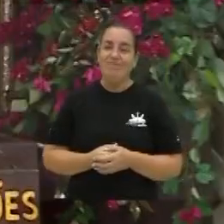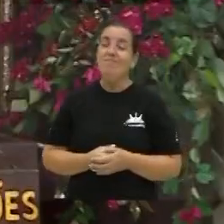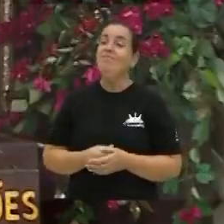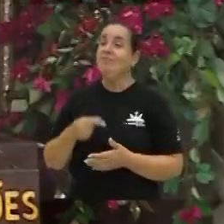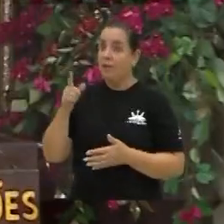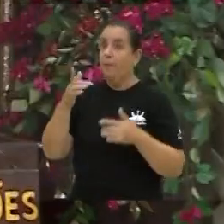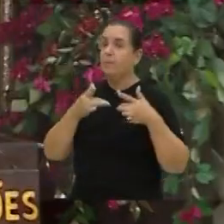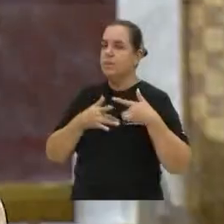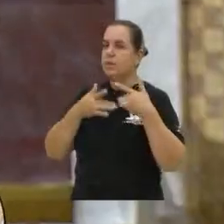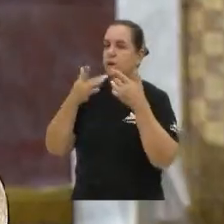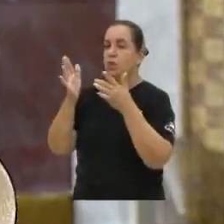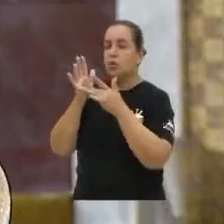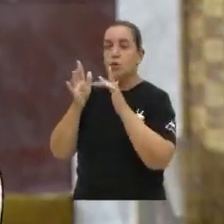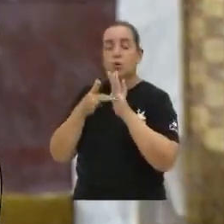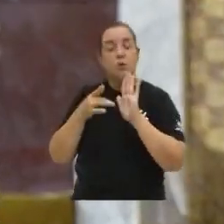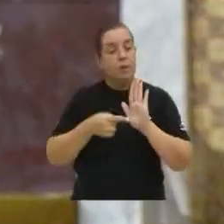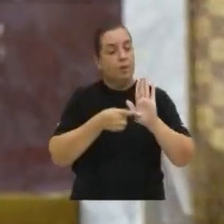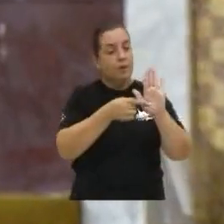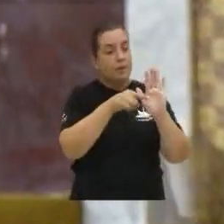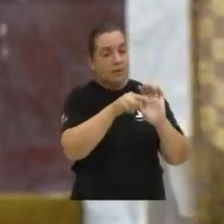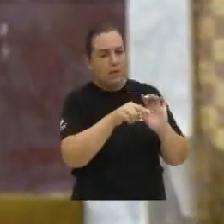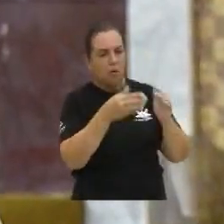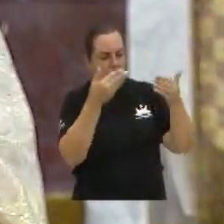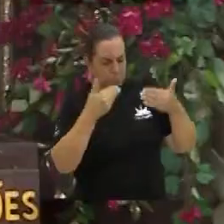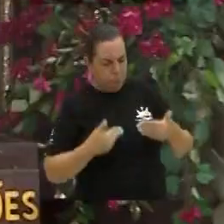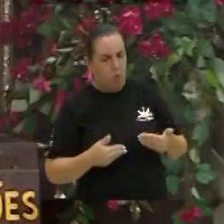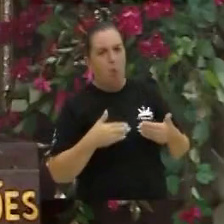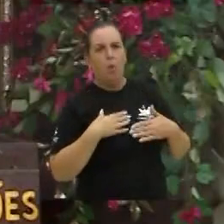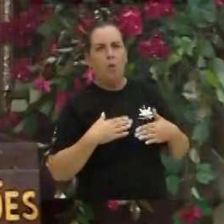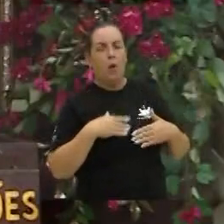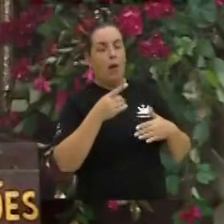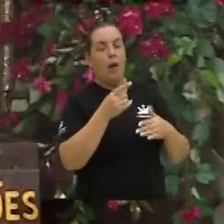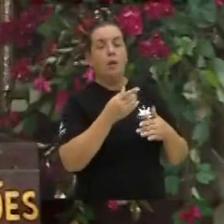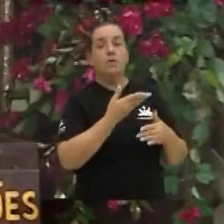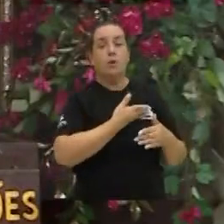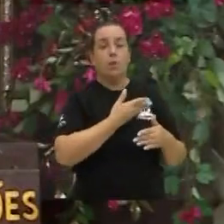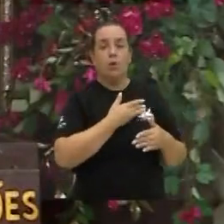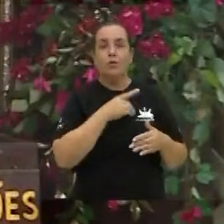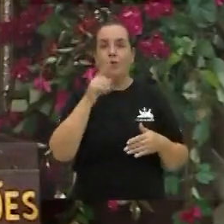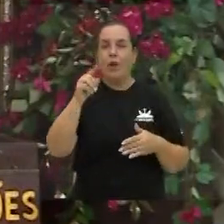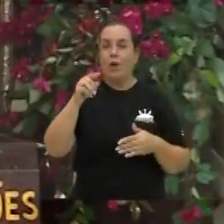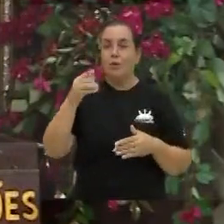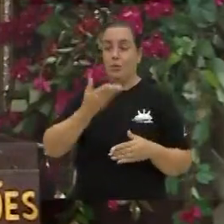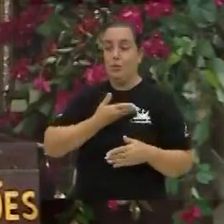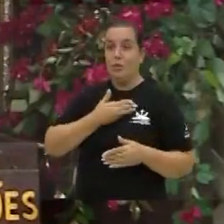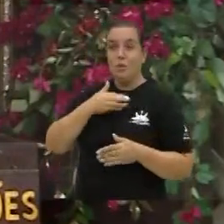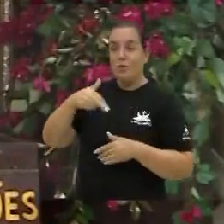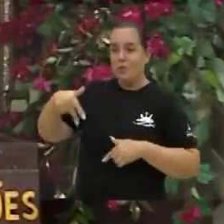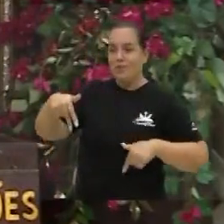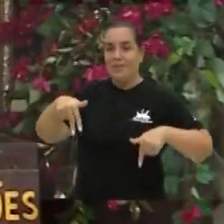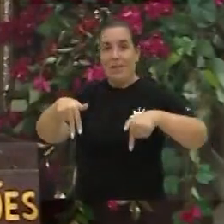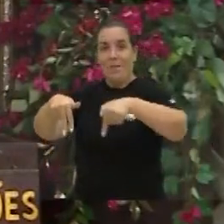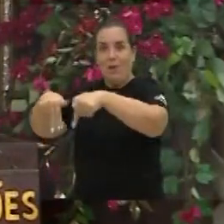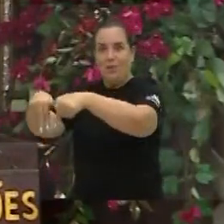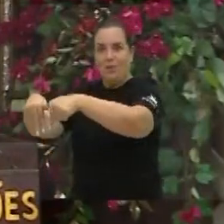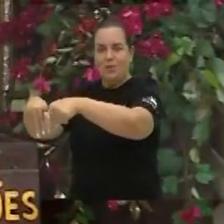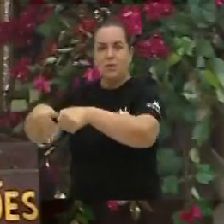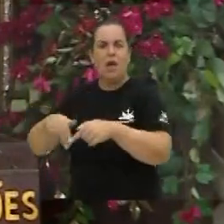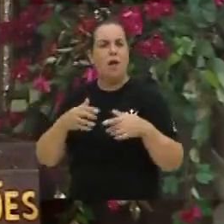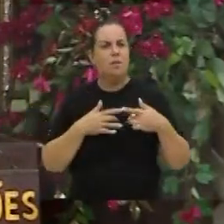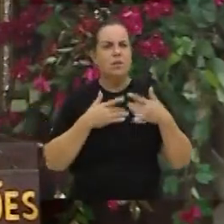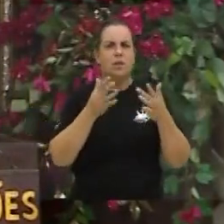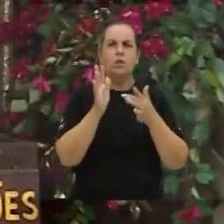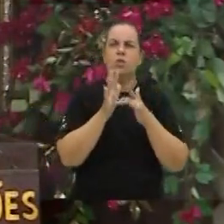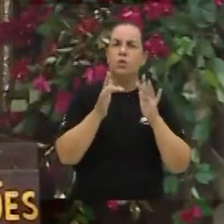Jesus de aparecer aos apóstolos, aos discípulos de Emaús. A misericórdia de Jesus de